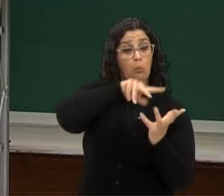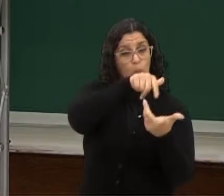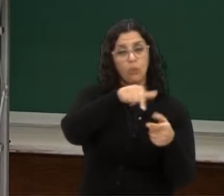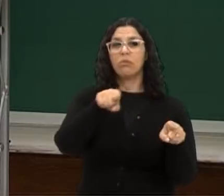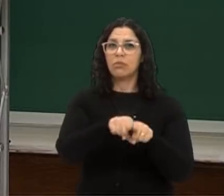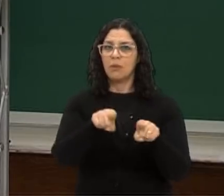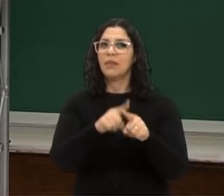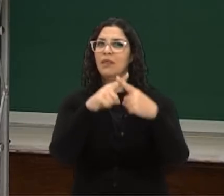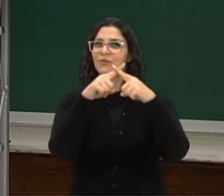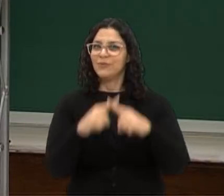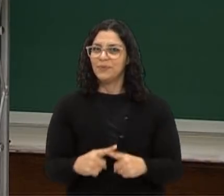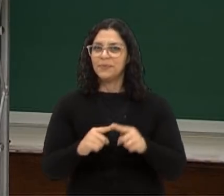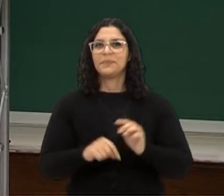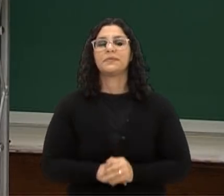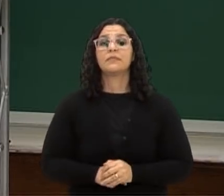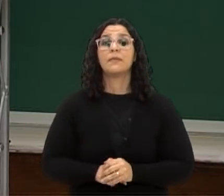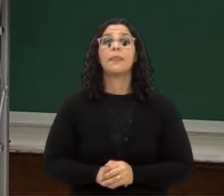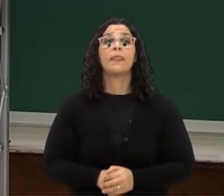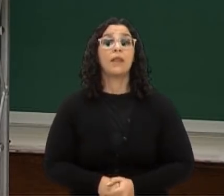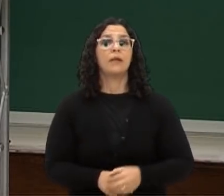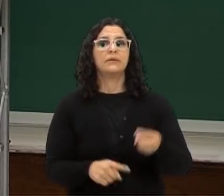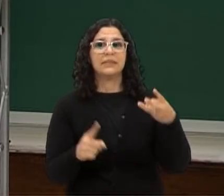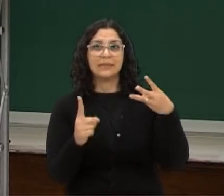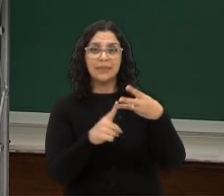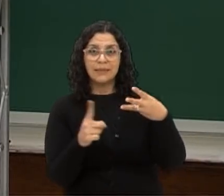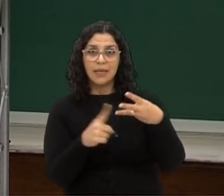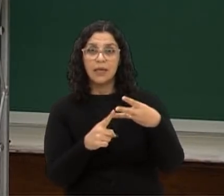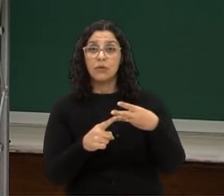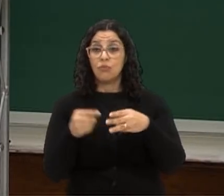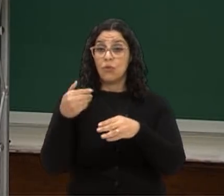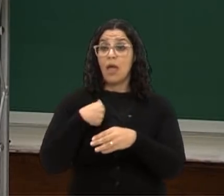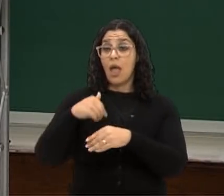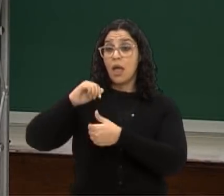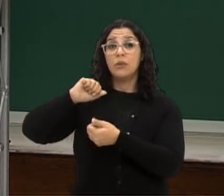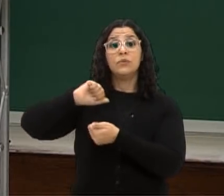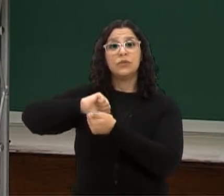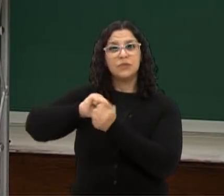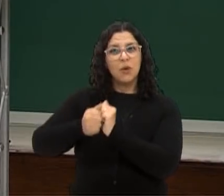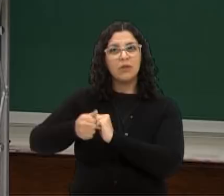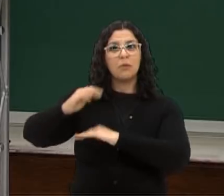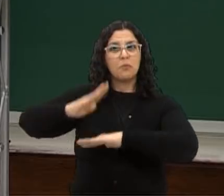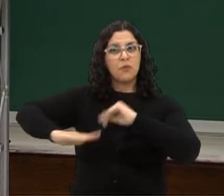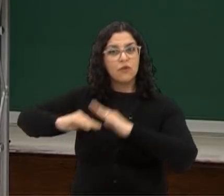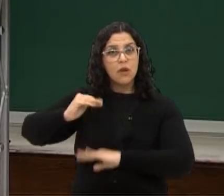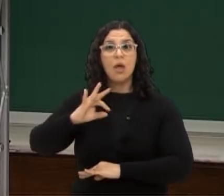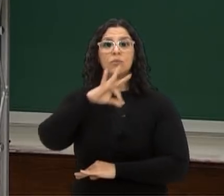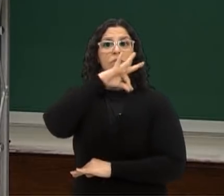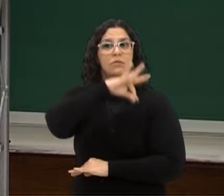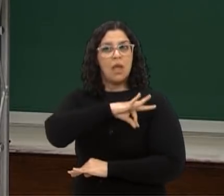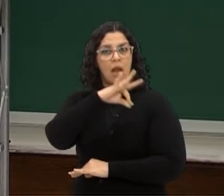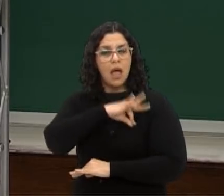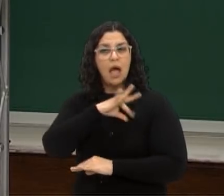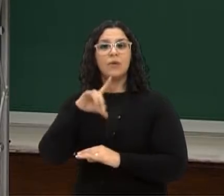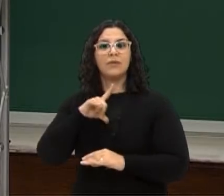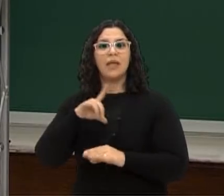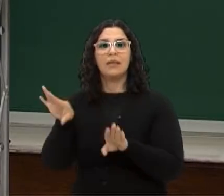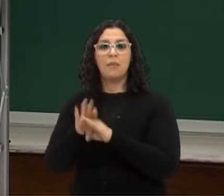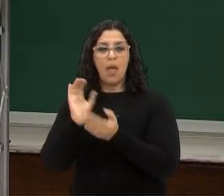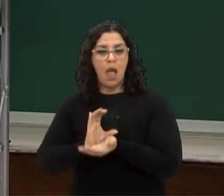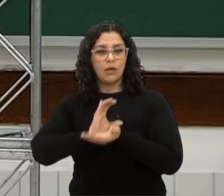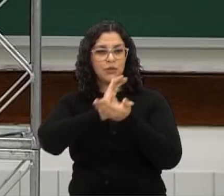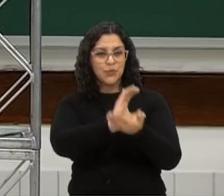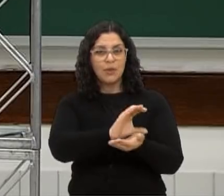sempre tem essa competição. E o praticante, quando ele é um profissional, ele tem um salário, ele tem um patrocínio, ele tem premiações.